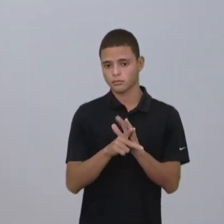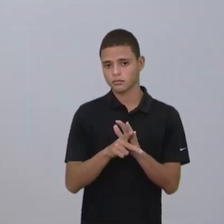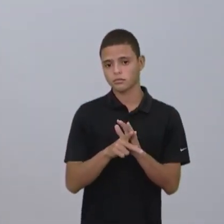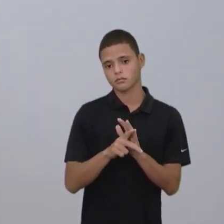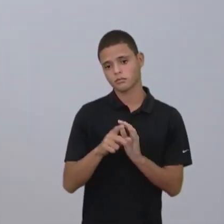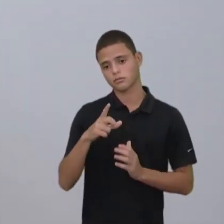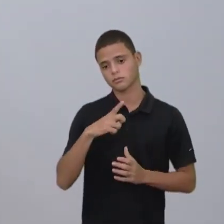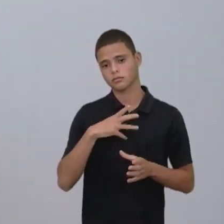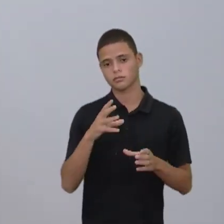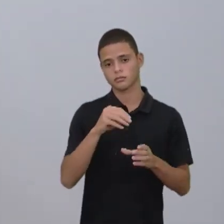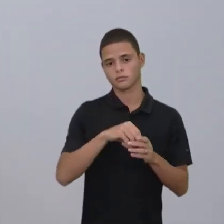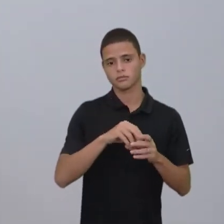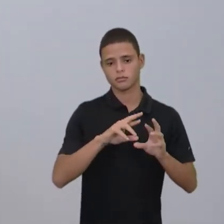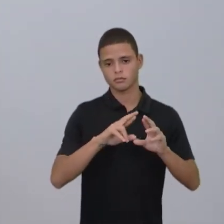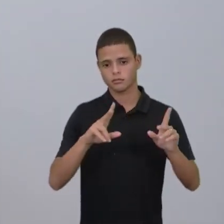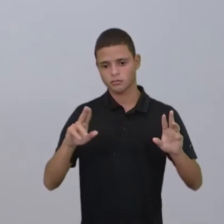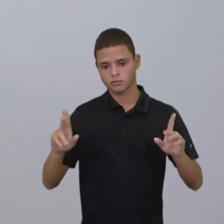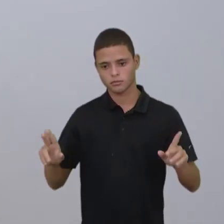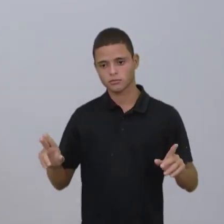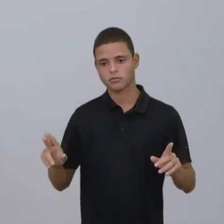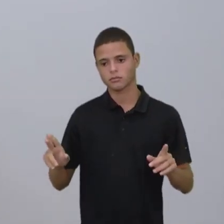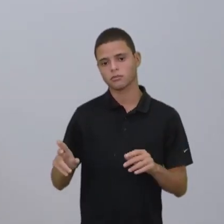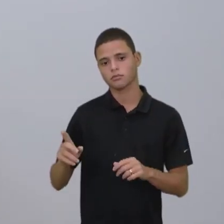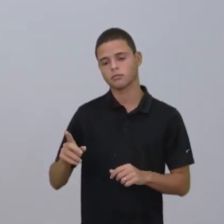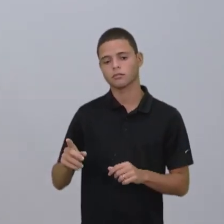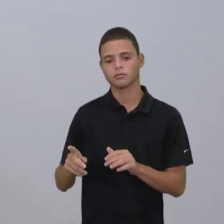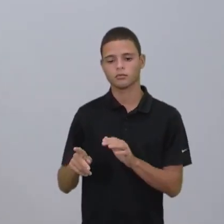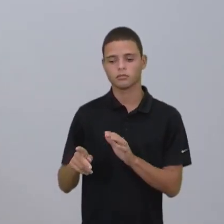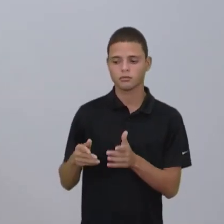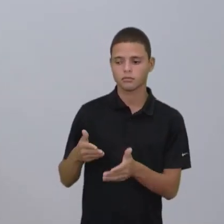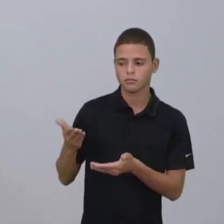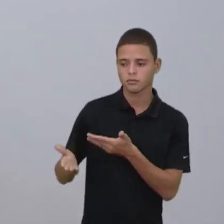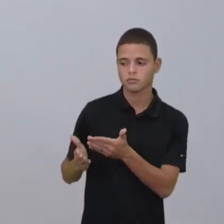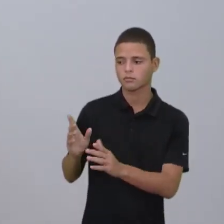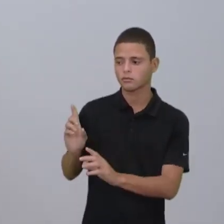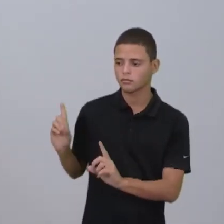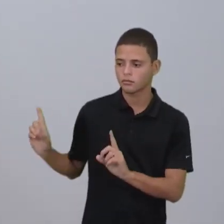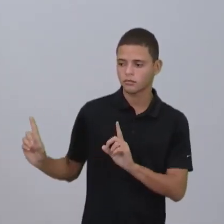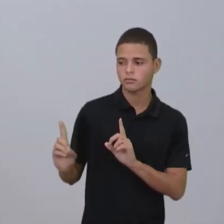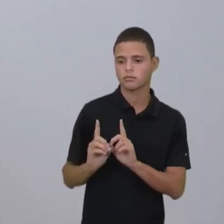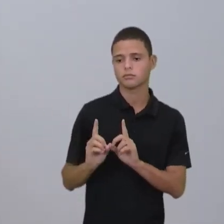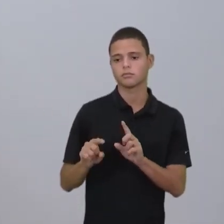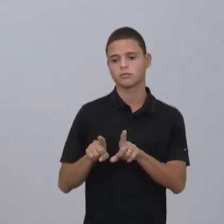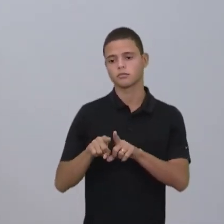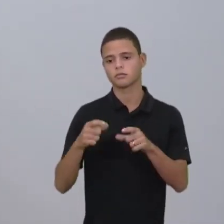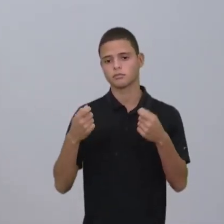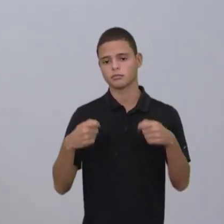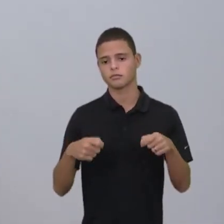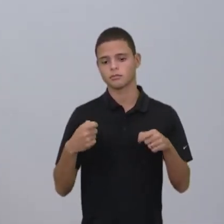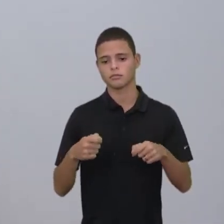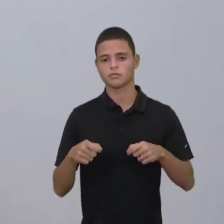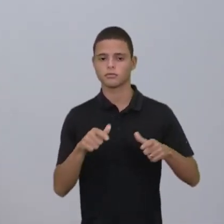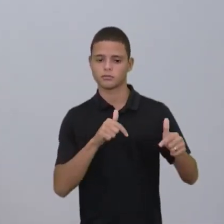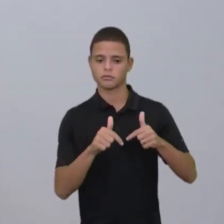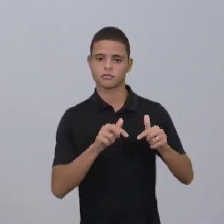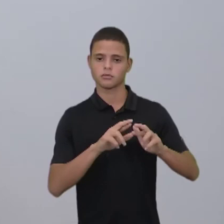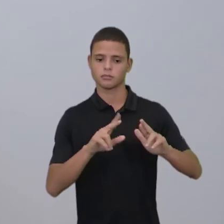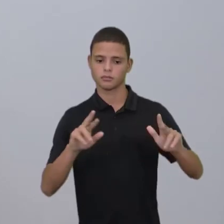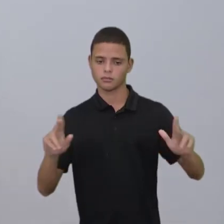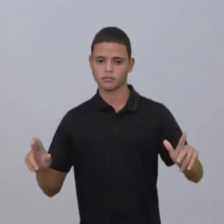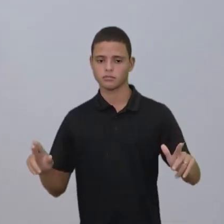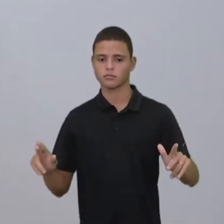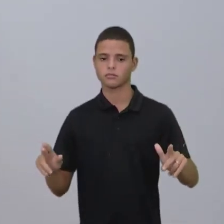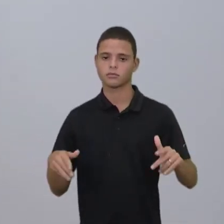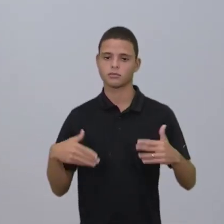formado, né, por diferentes facetas, então a abordagem, né, e o tratamento também precisa trabalhar com diferentes facetas.